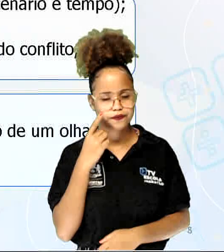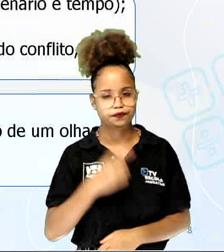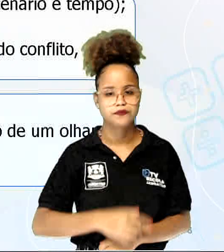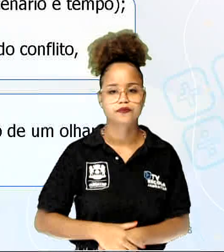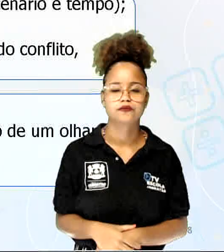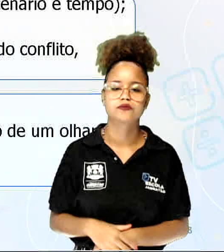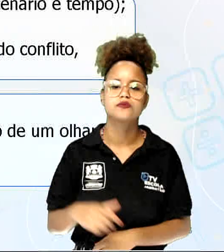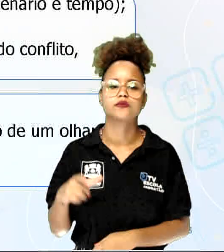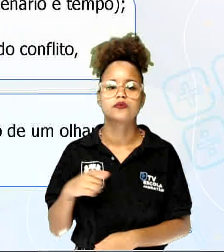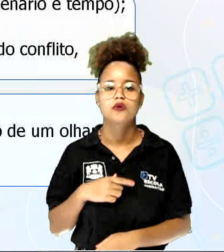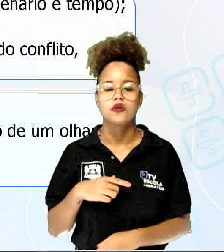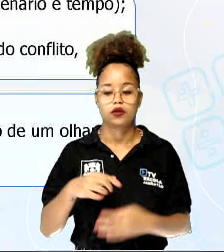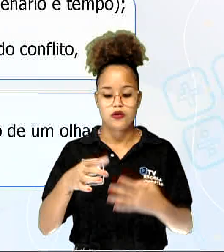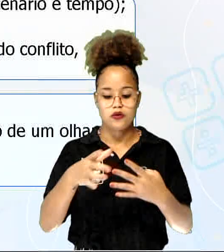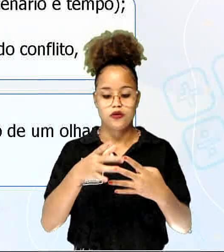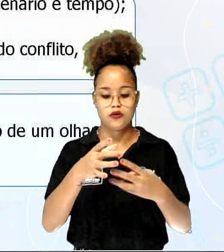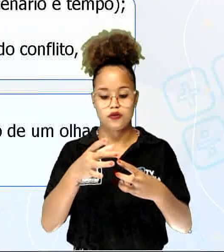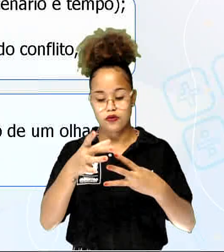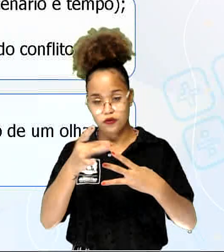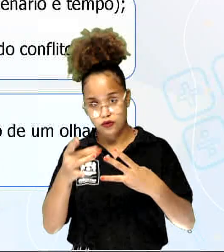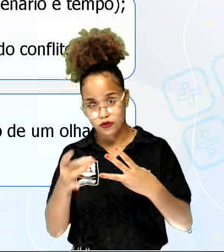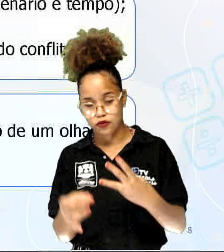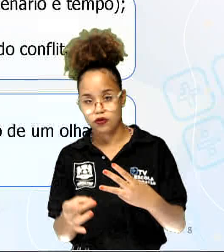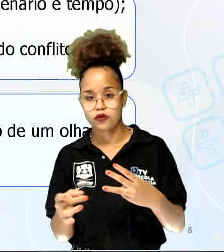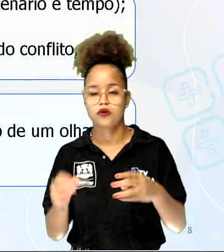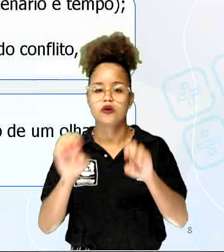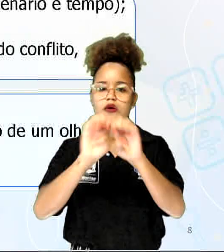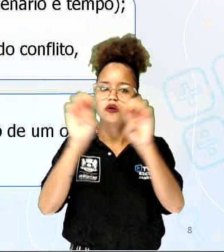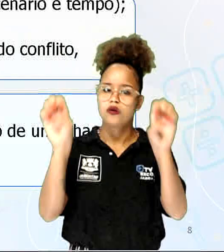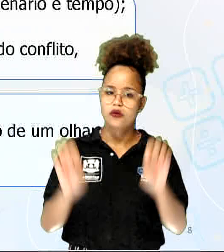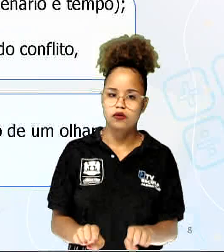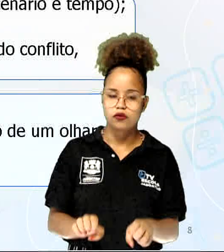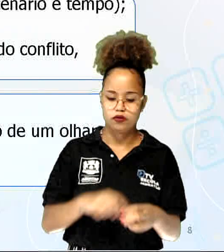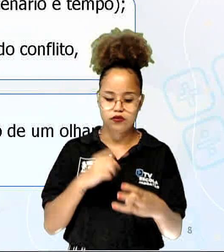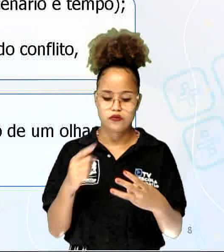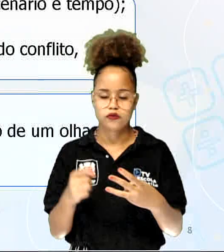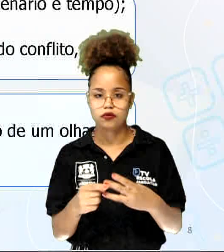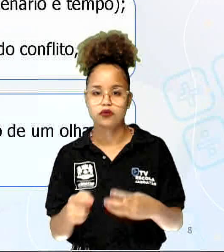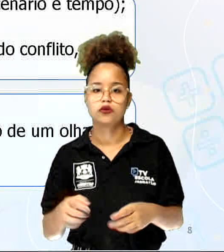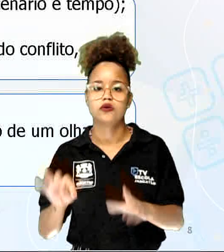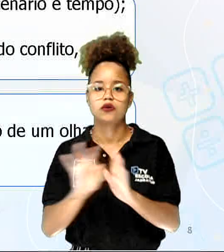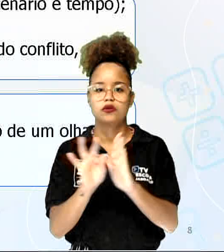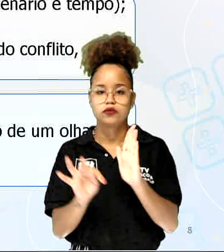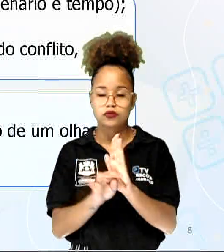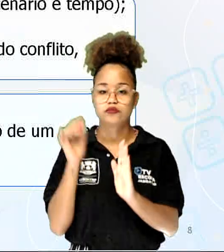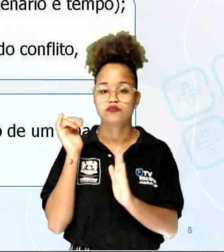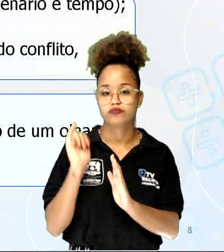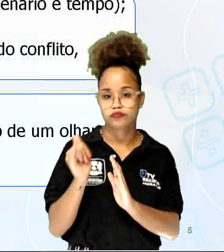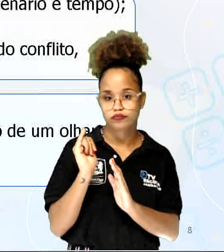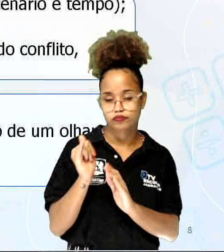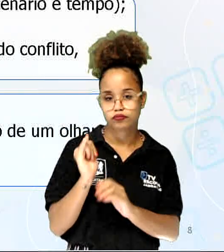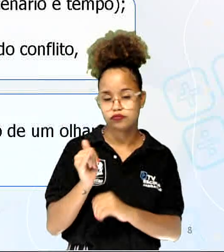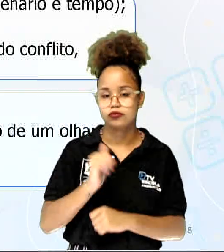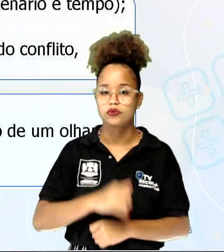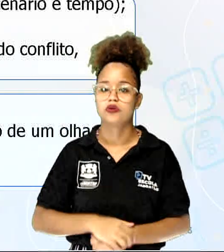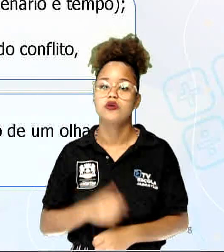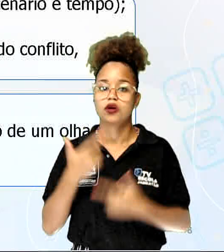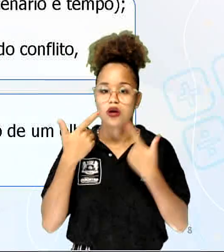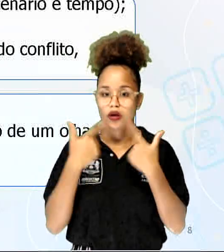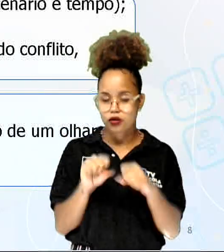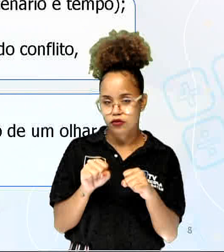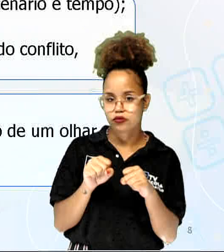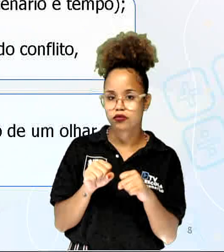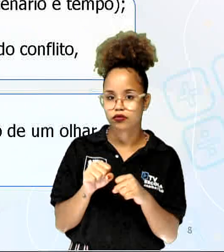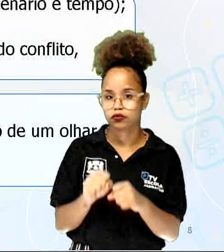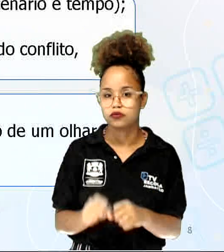3 pontos importantes: a sua estrutura, seu texto narrativo e a linguagem. A estrutura, gente, ela é